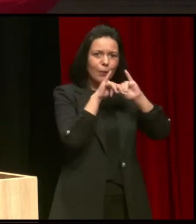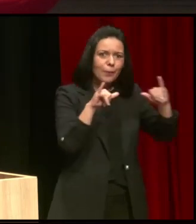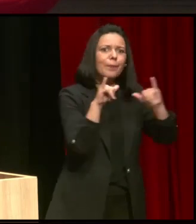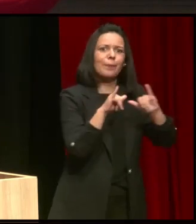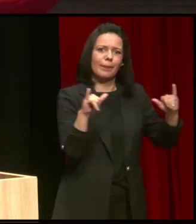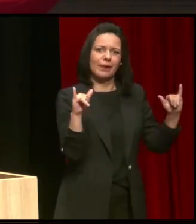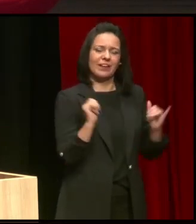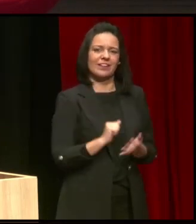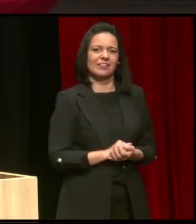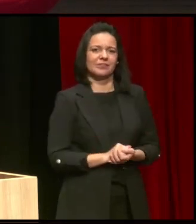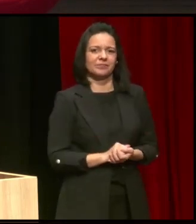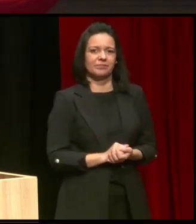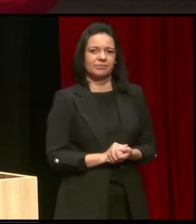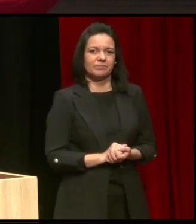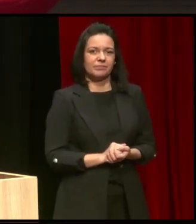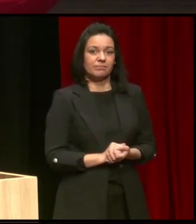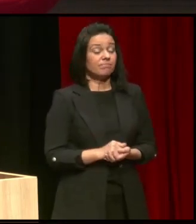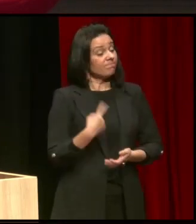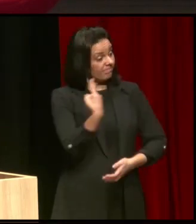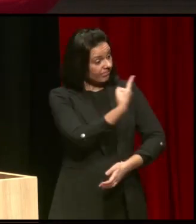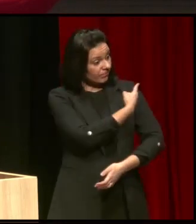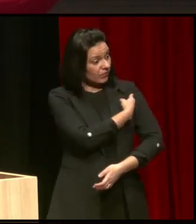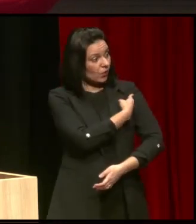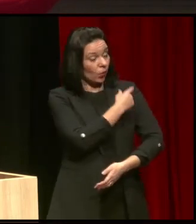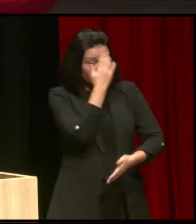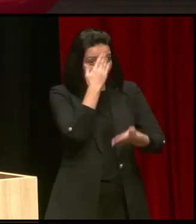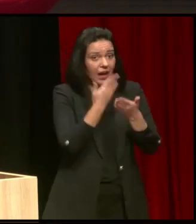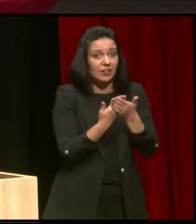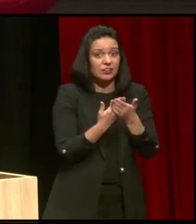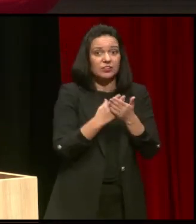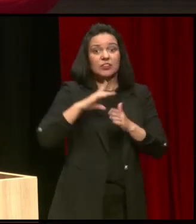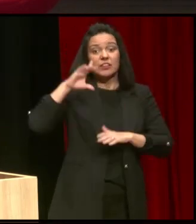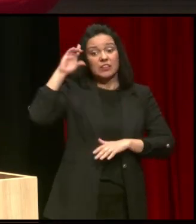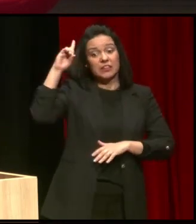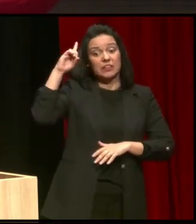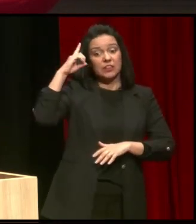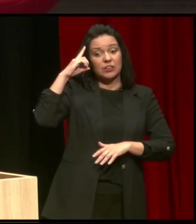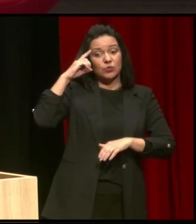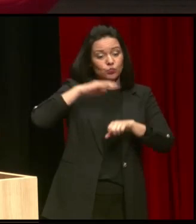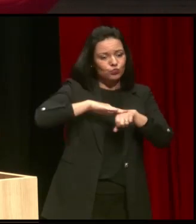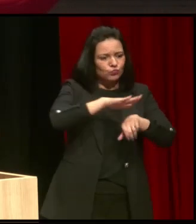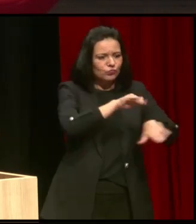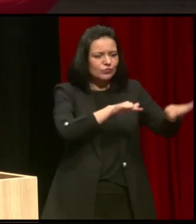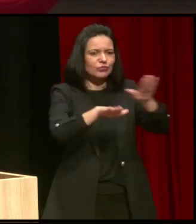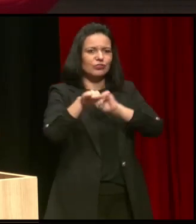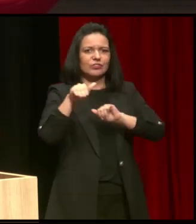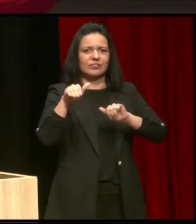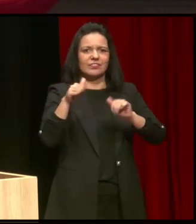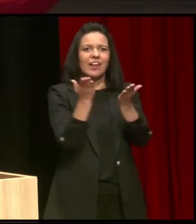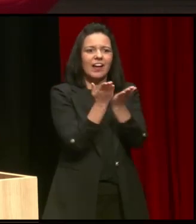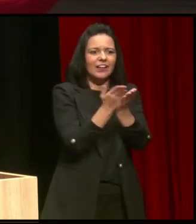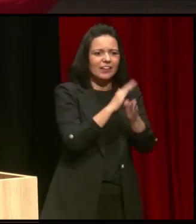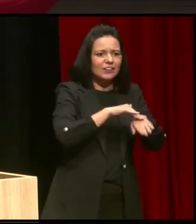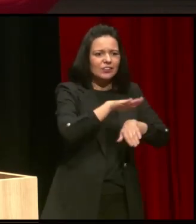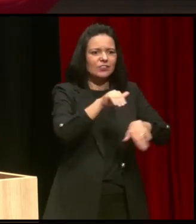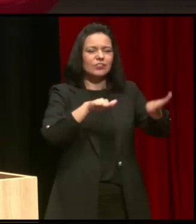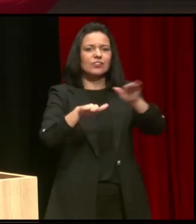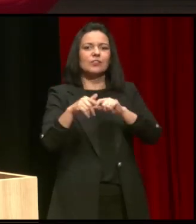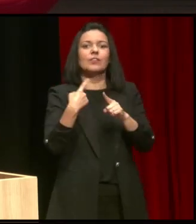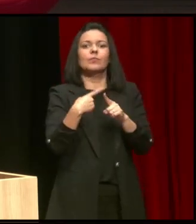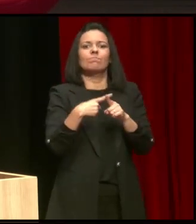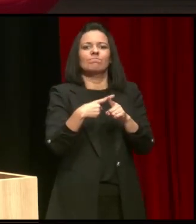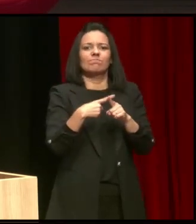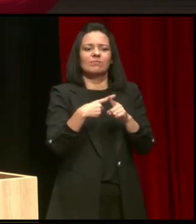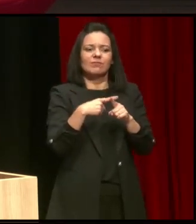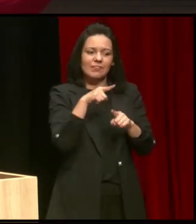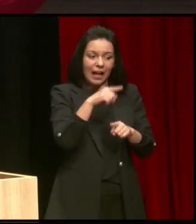E esse é, de fato, o nosso chamado como cristão. Quer dizer, eu quero que uma pessoa cresça na graça e no conhecimento do Salvador Jesus, porque eu quero que ele creia